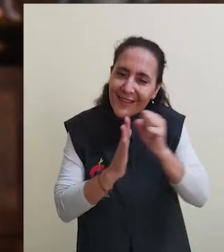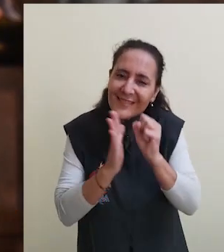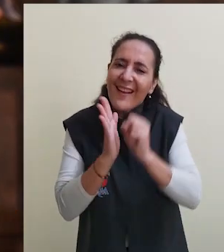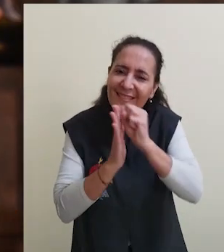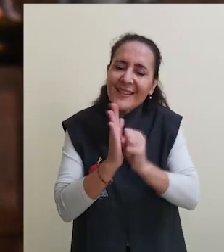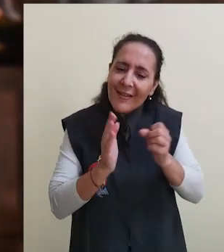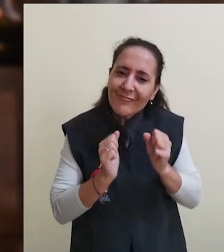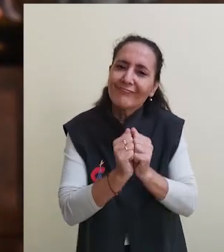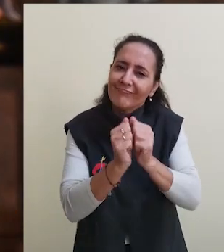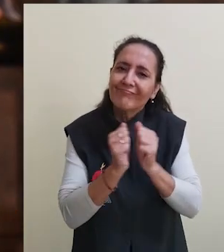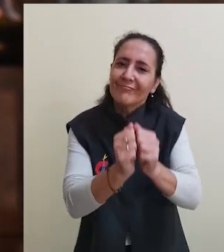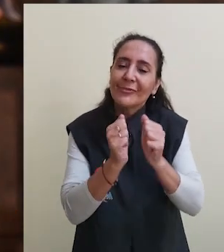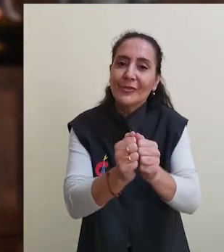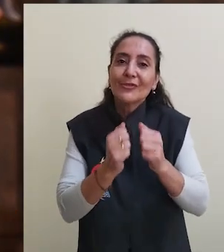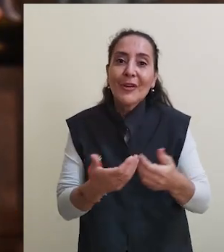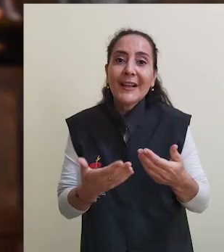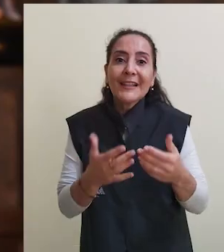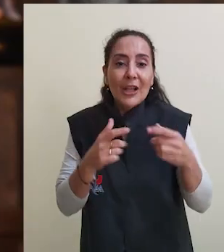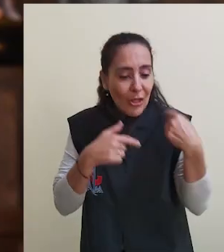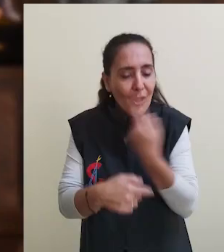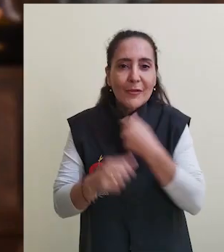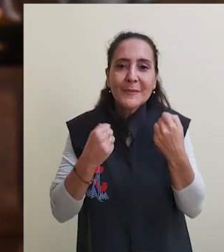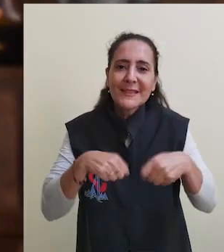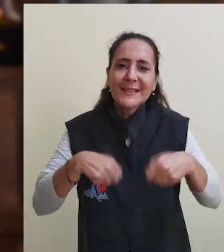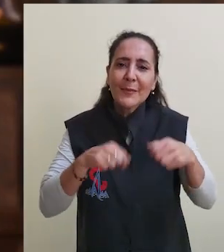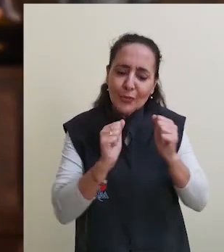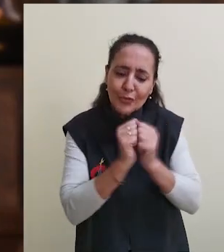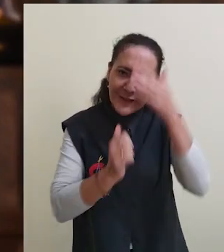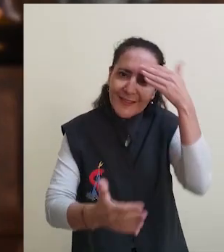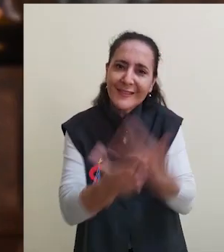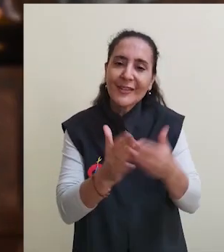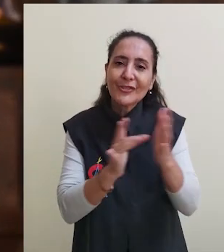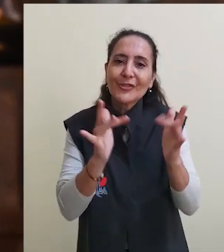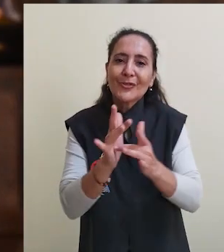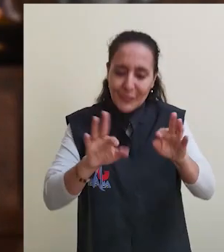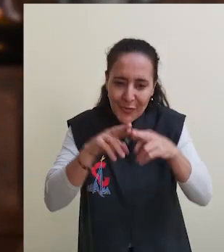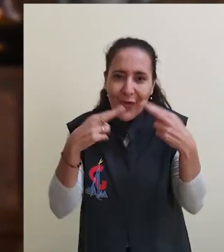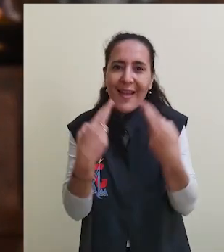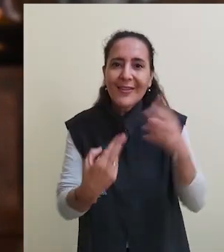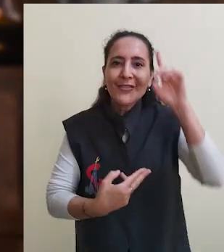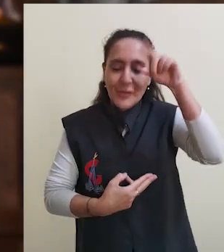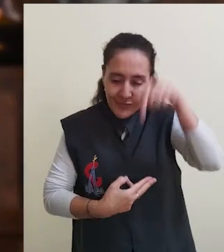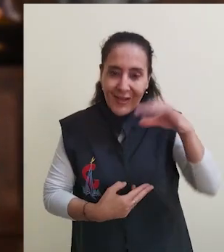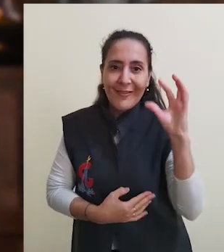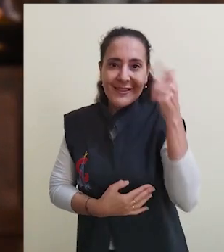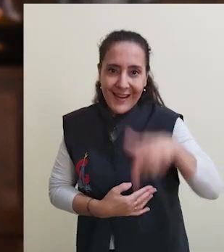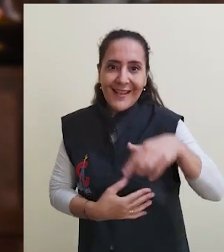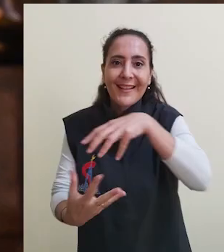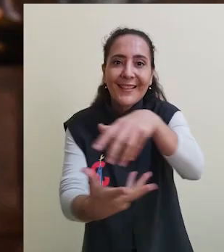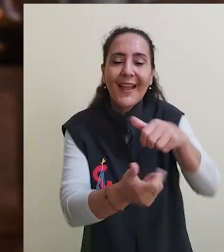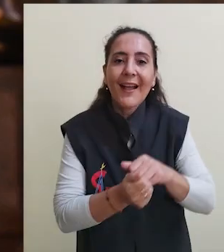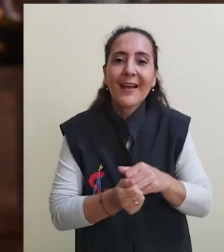caminha 20 séculos e vai caminhar enquanto Jesus não voltar e até que Ele volte, para que o reino de Deus aconteça nessa terra, na